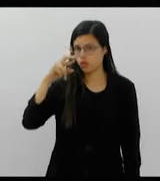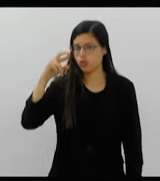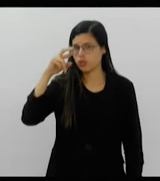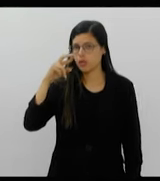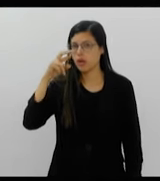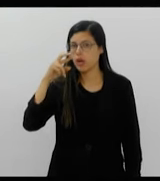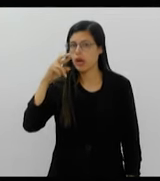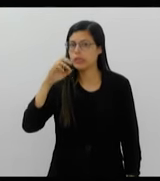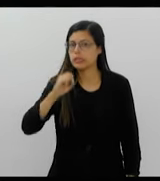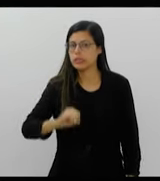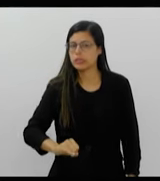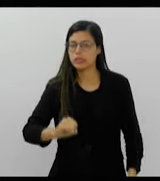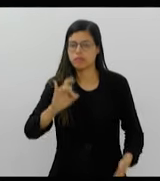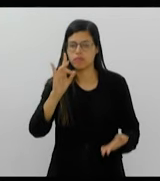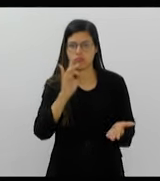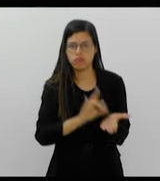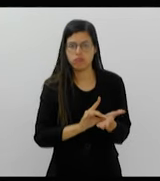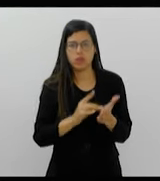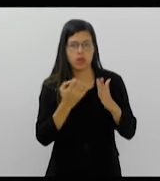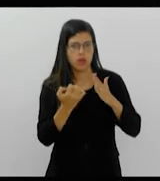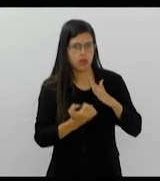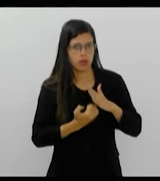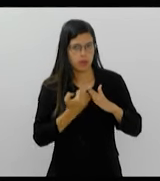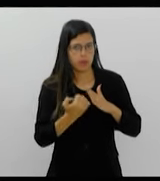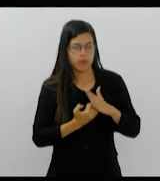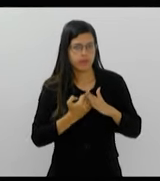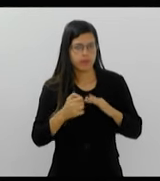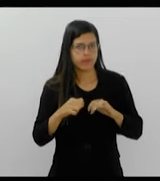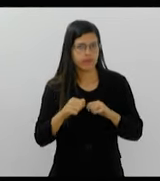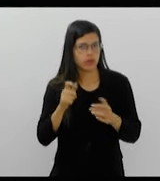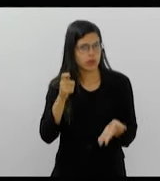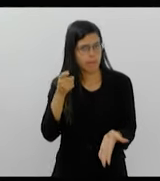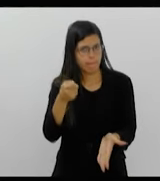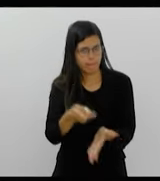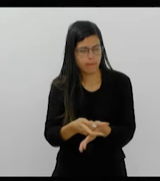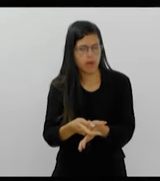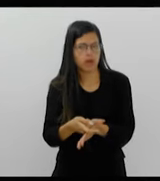se realmente a concessionária tinha feito o pagamento da outorga